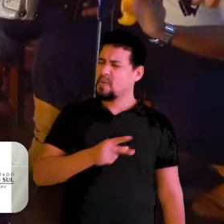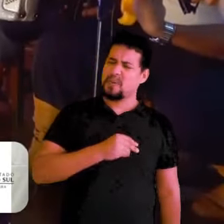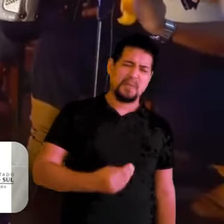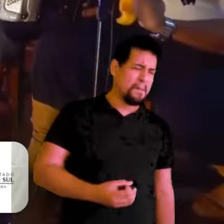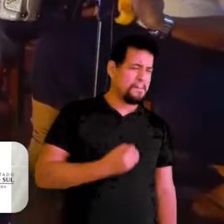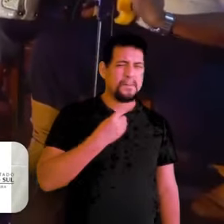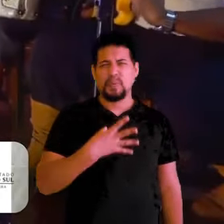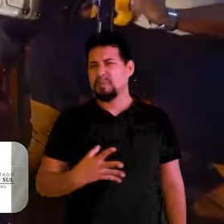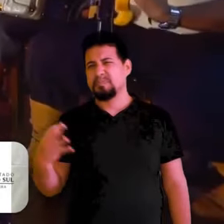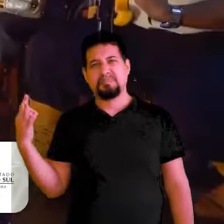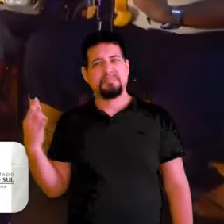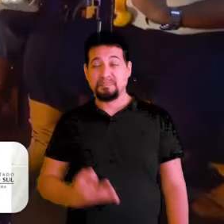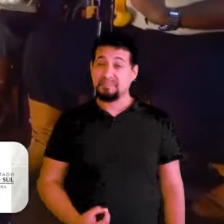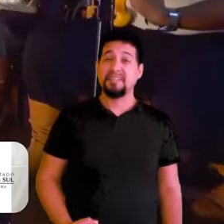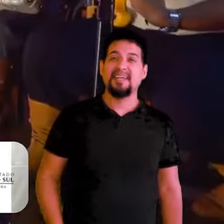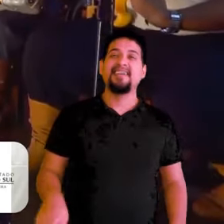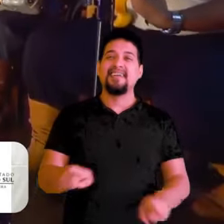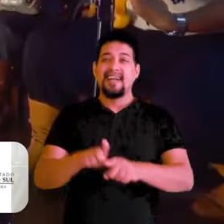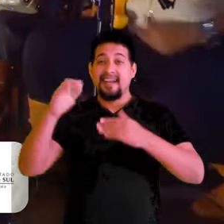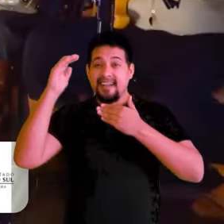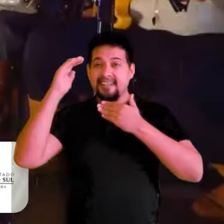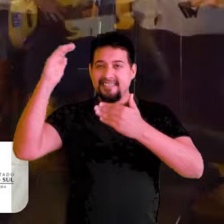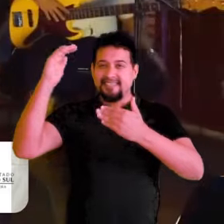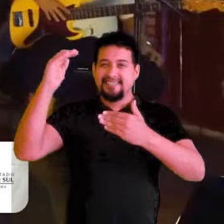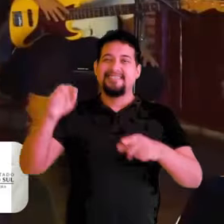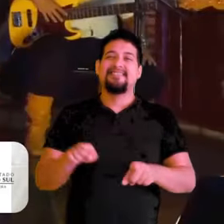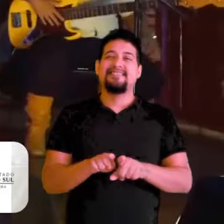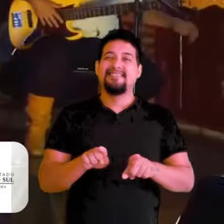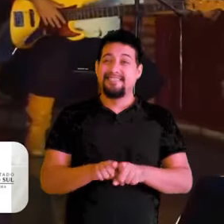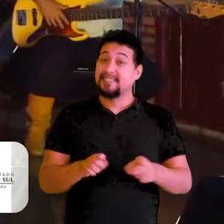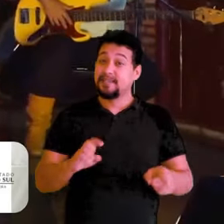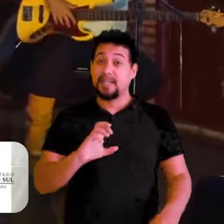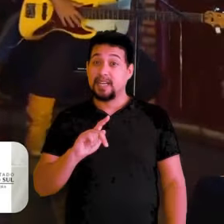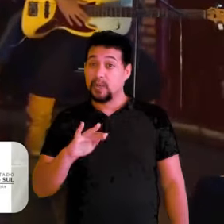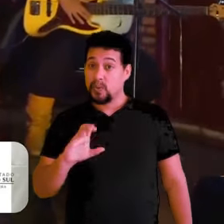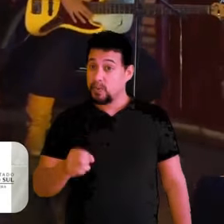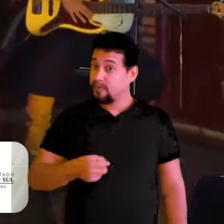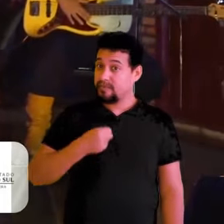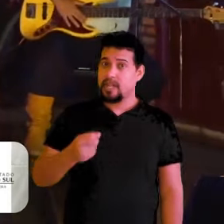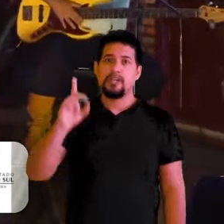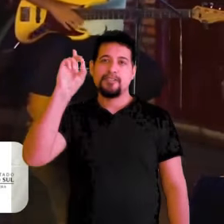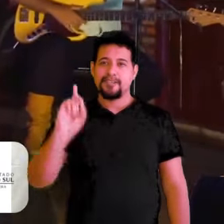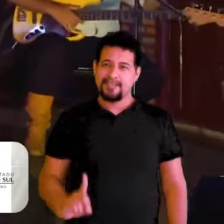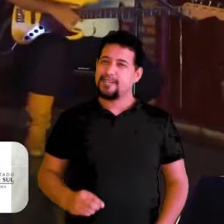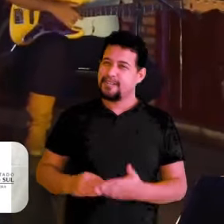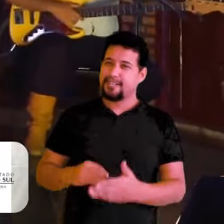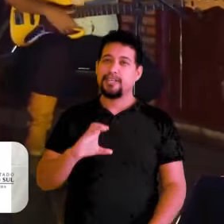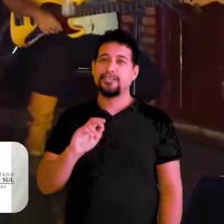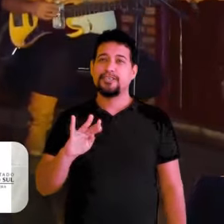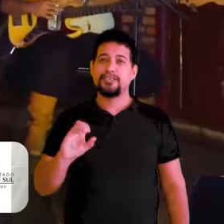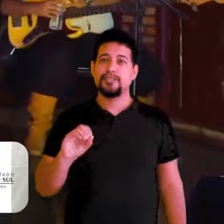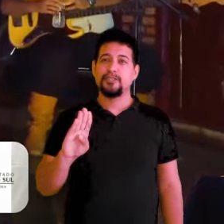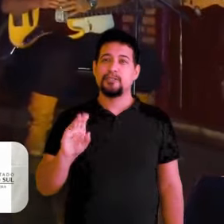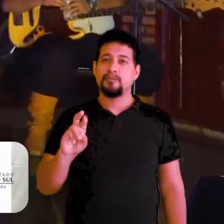Isso aqui tá bom demais. Deus o livre. Coisa boa. Quero também agradecer em nome do canhoto aqui a direção aqui do